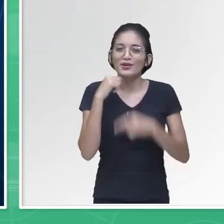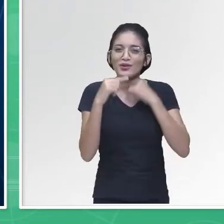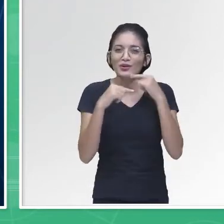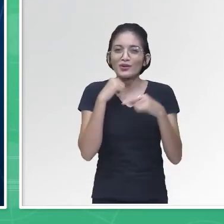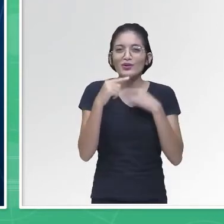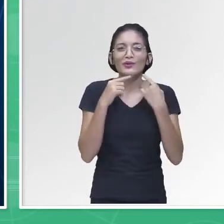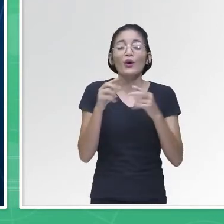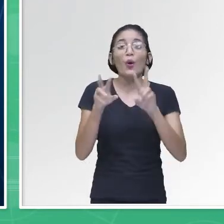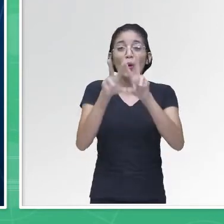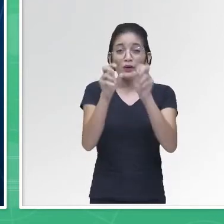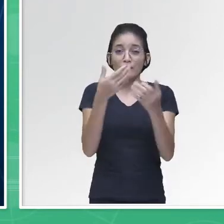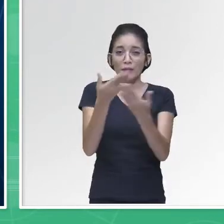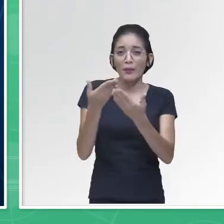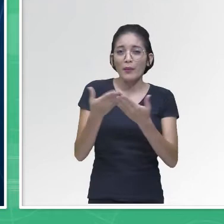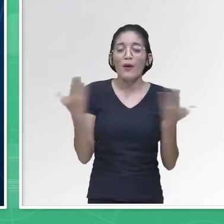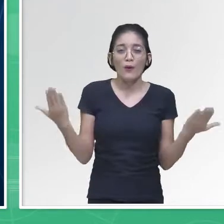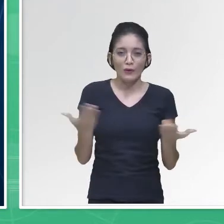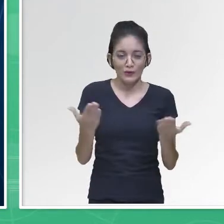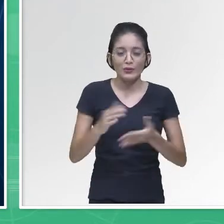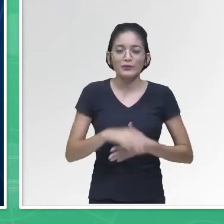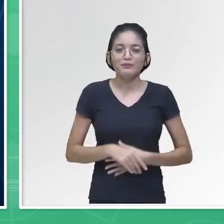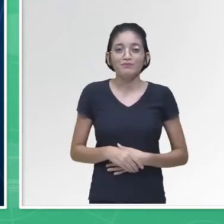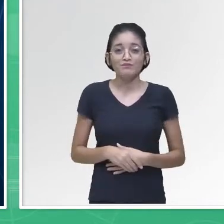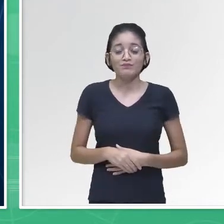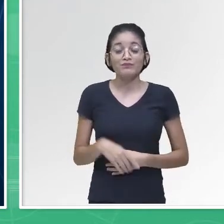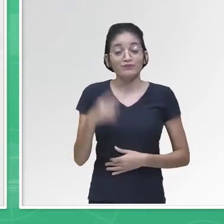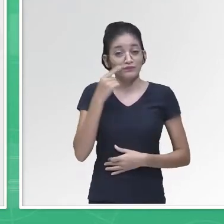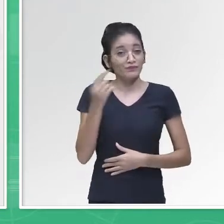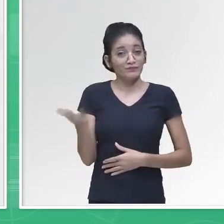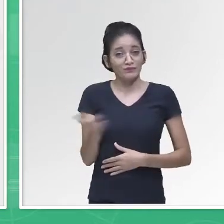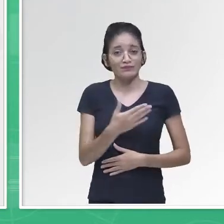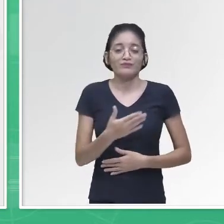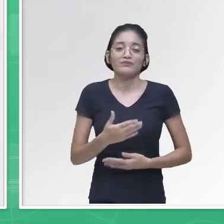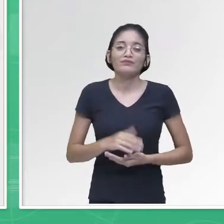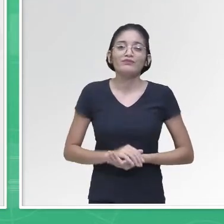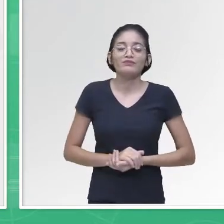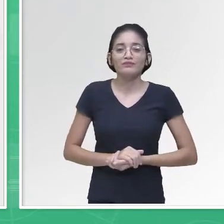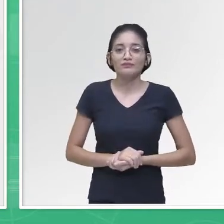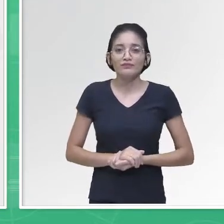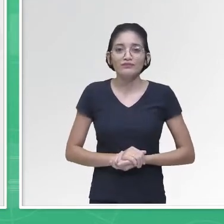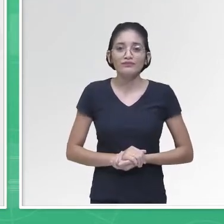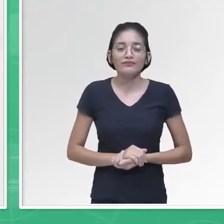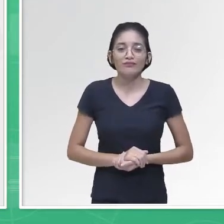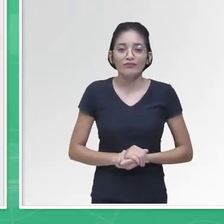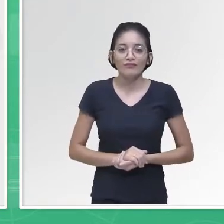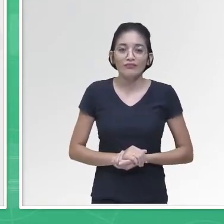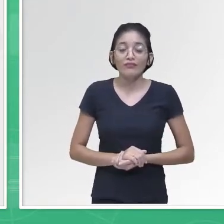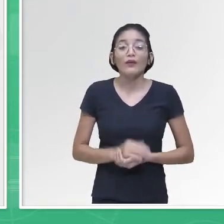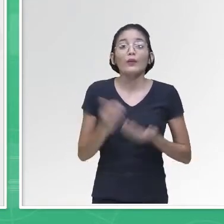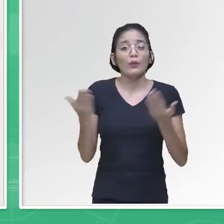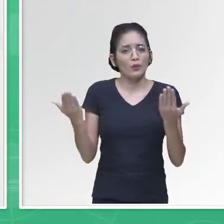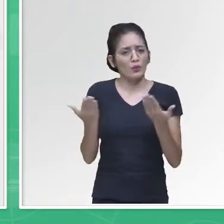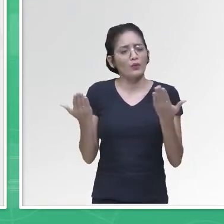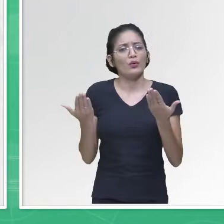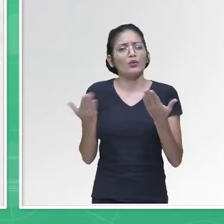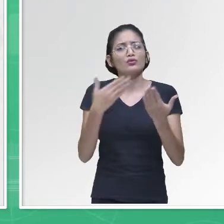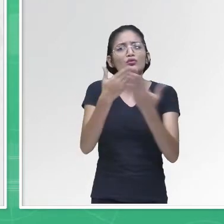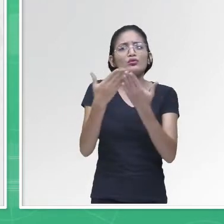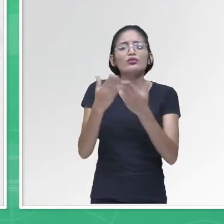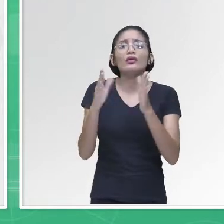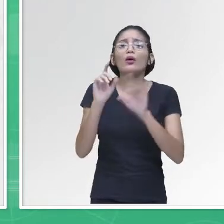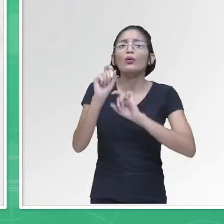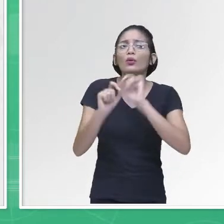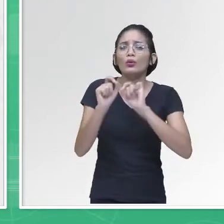a aula de hoje. Então, vamos ao nosso conteúdo? Nós vamos estudar hoje